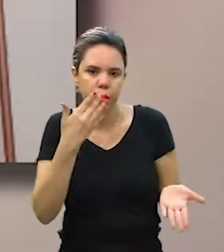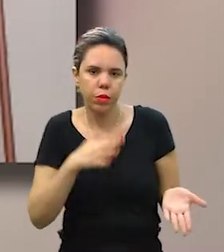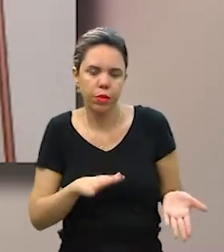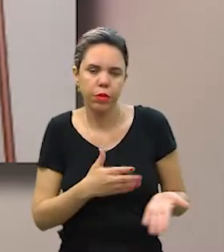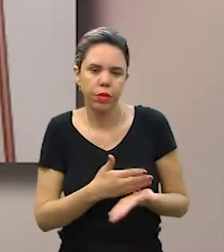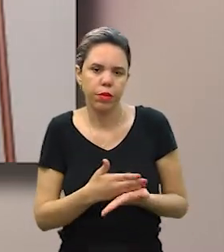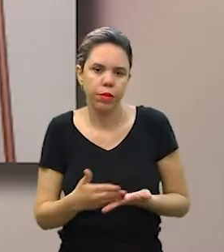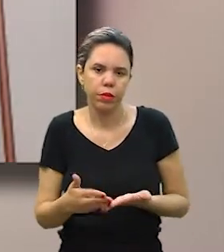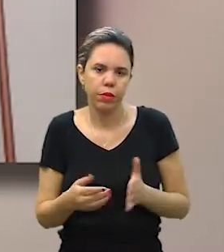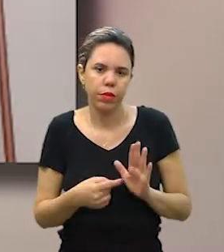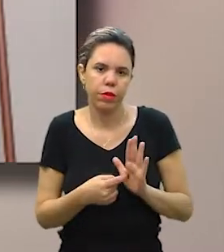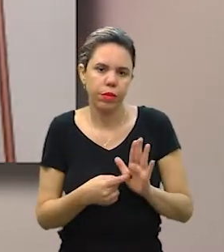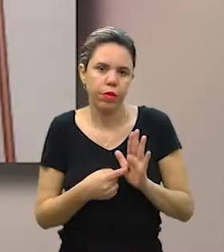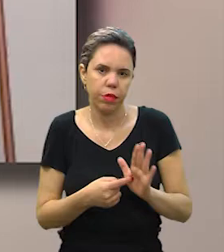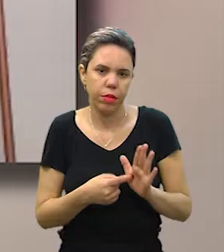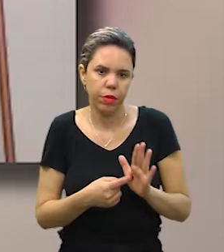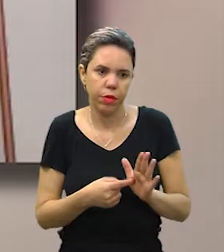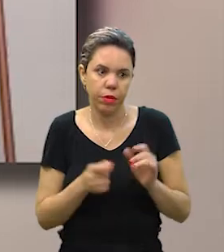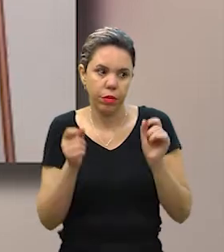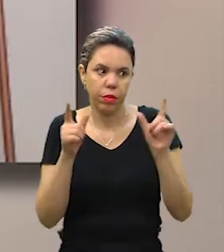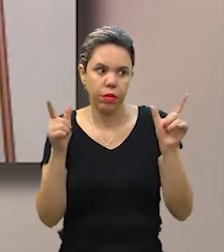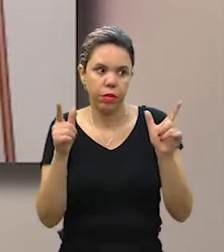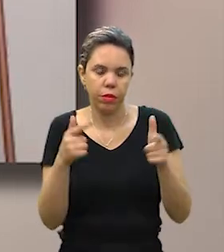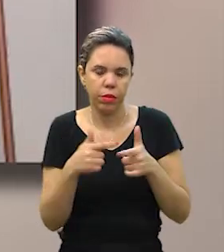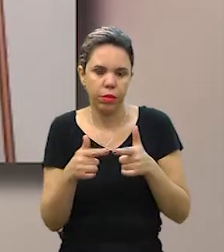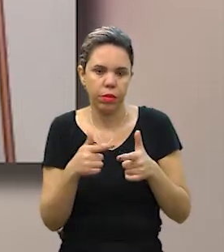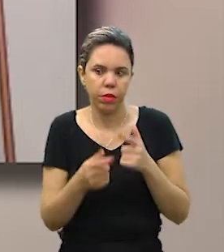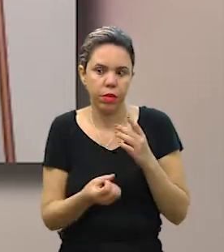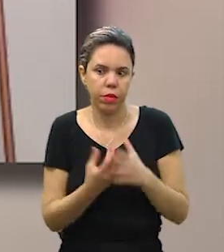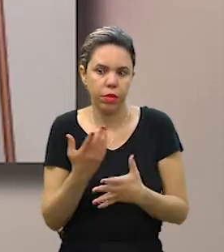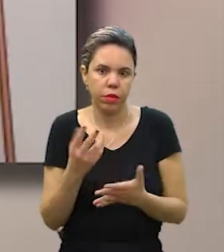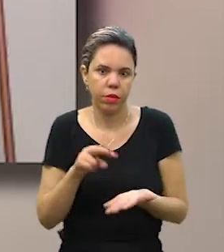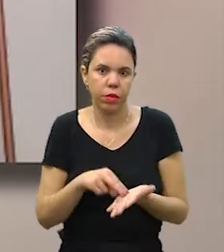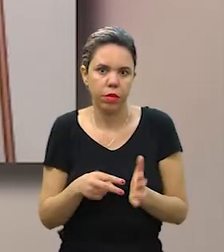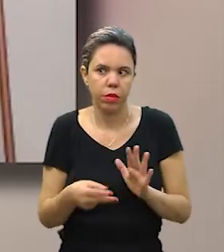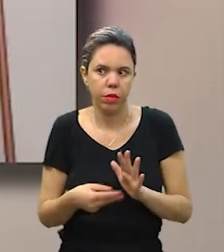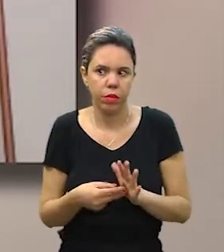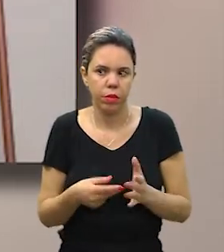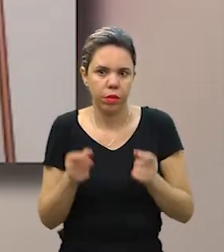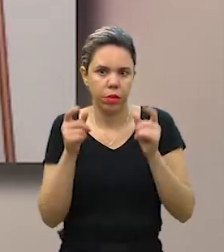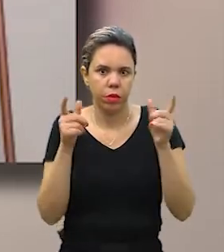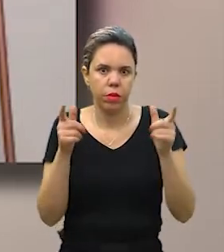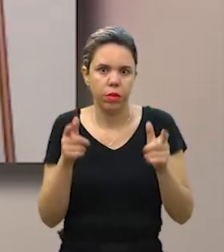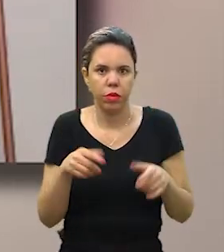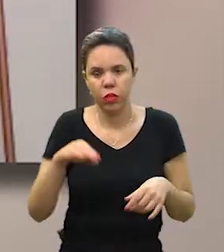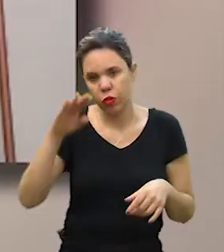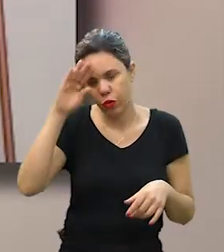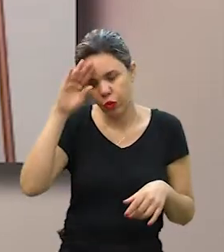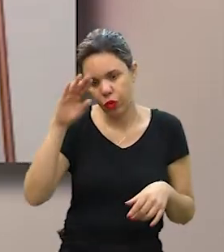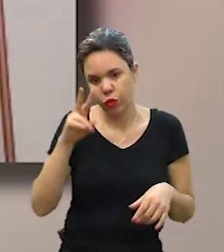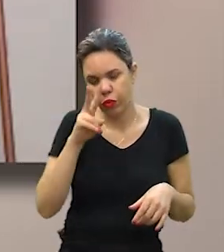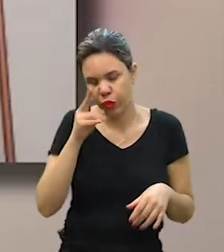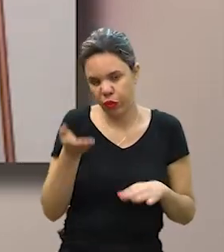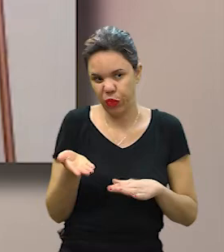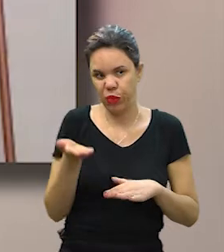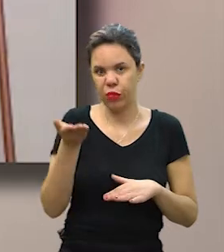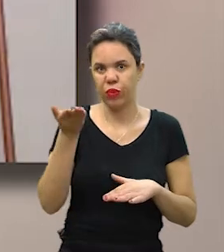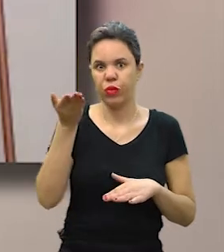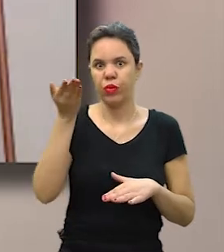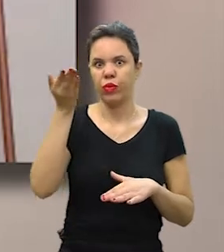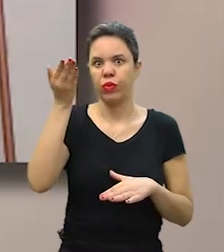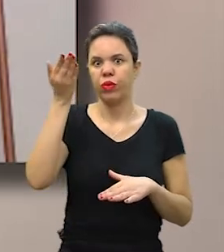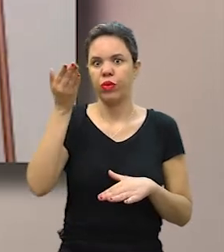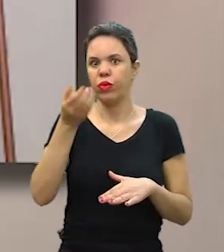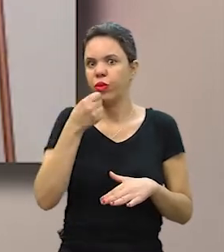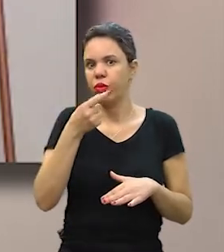criança começa a apresentar os sinais de alerta. O que seriam esses sinais de alerta? Aquela febre muito alta, a qual